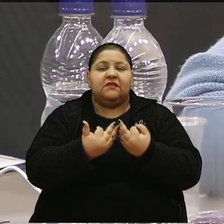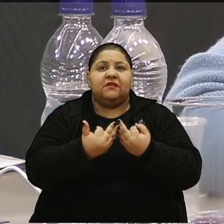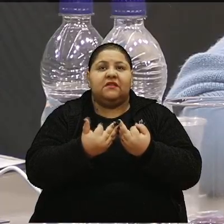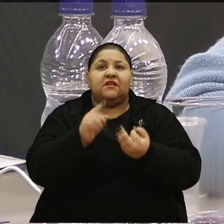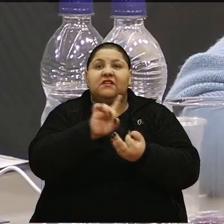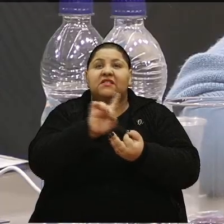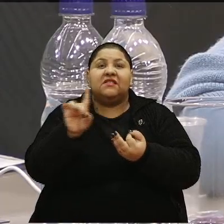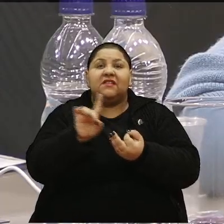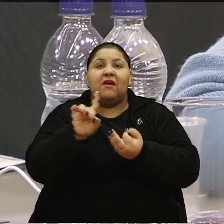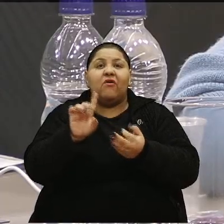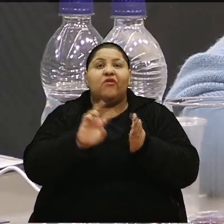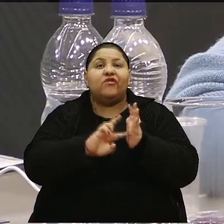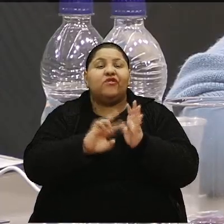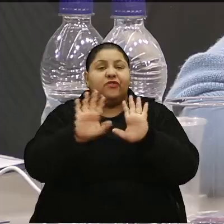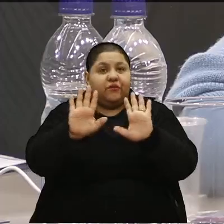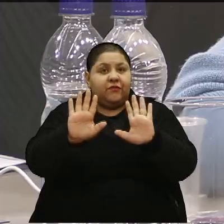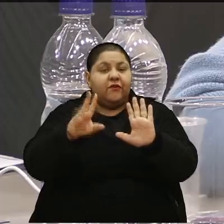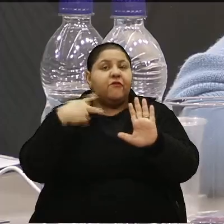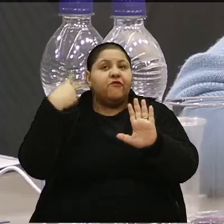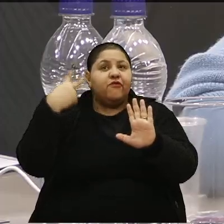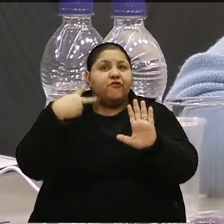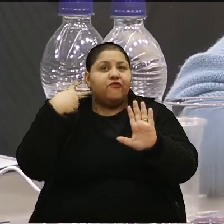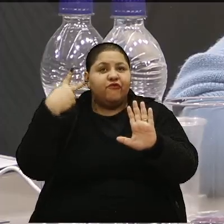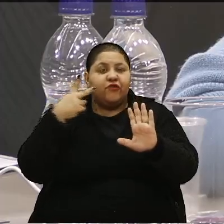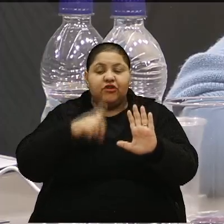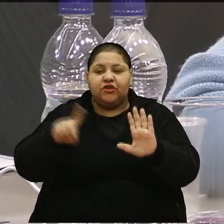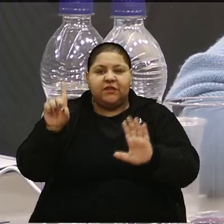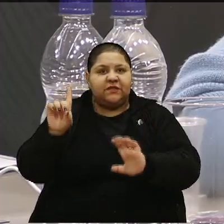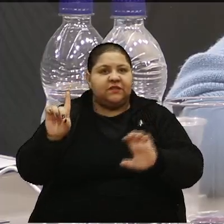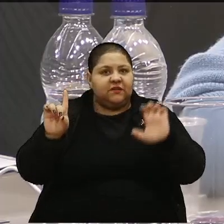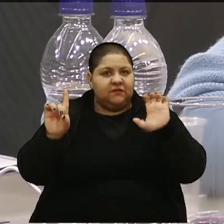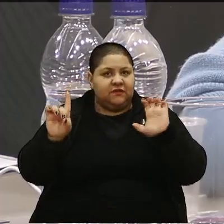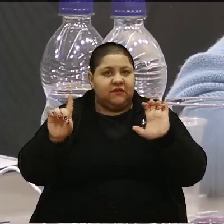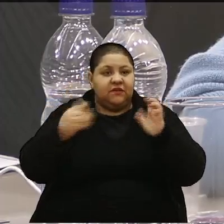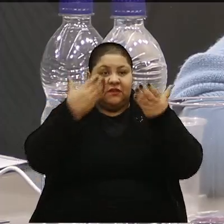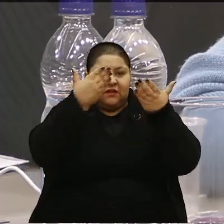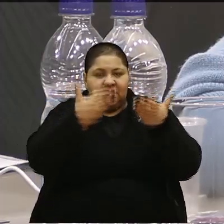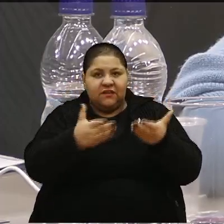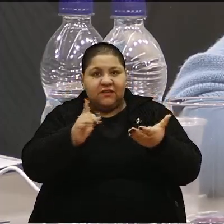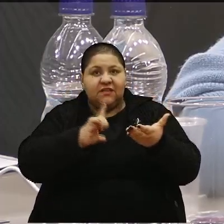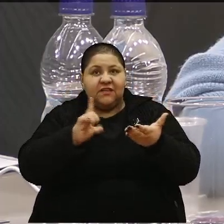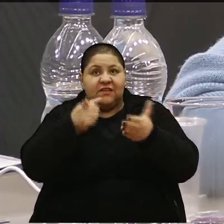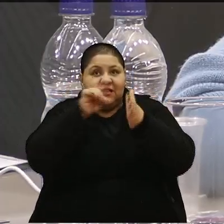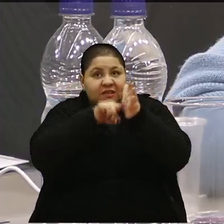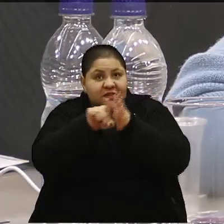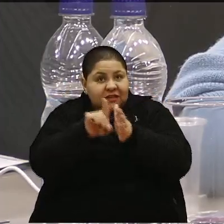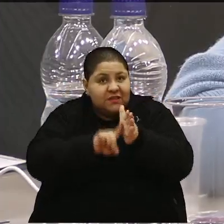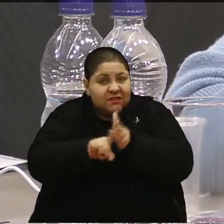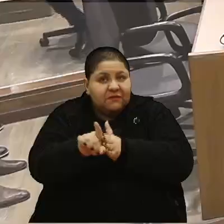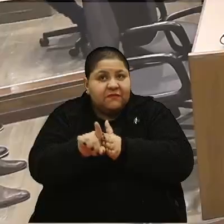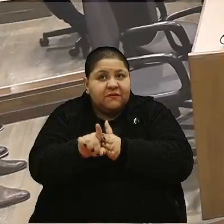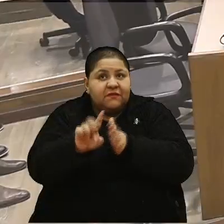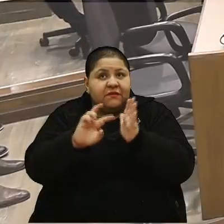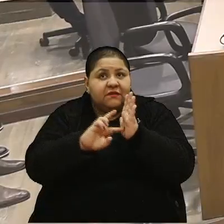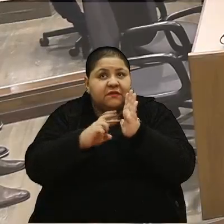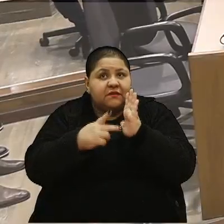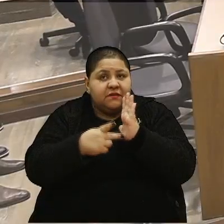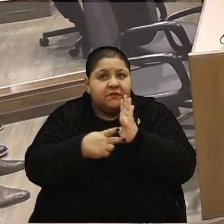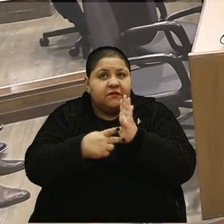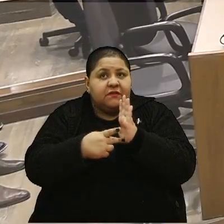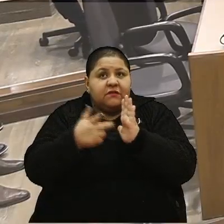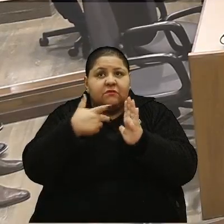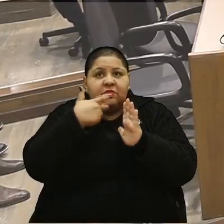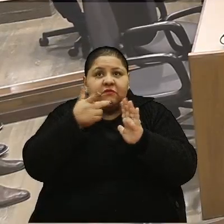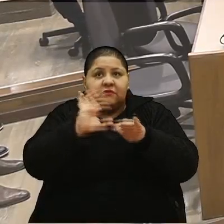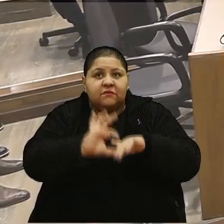não quer dizer Vereador. que é propriedade de direita ou de esquerda. O senhor tem que procurar no dicionário o que Obrigado. significa. Obrigado, não, eu vereador. vou uma declaração de